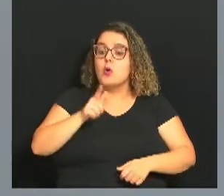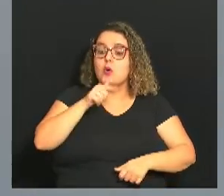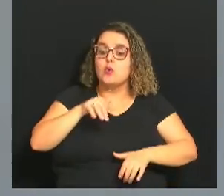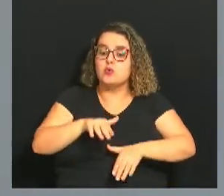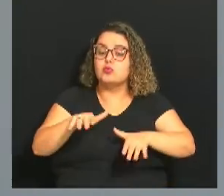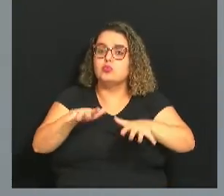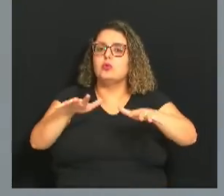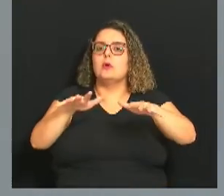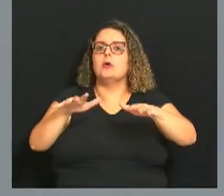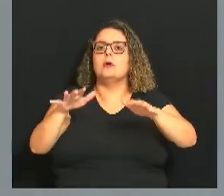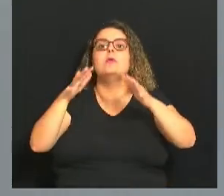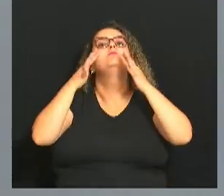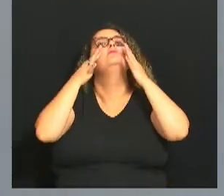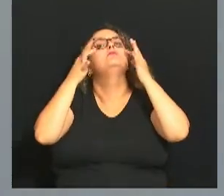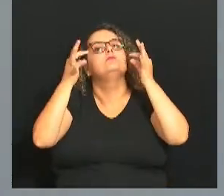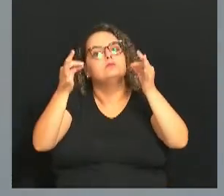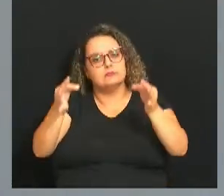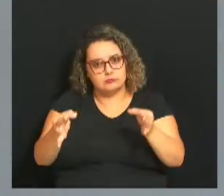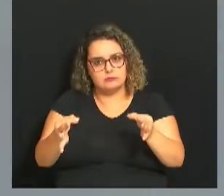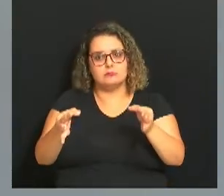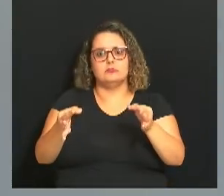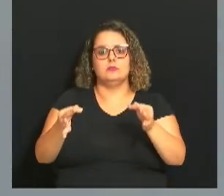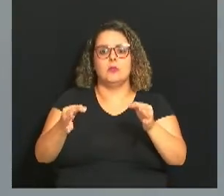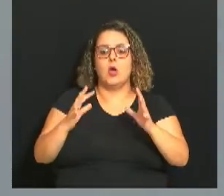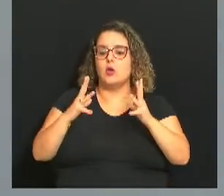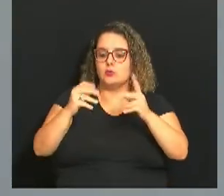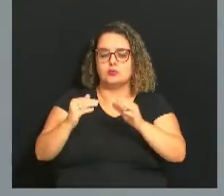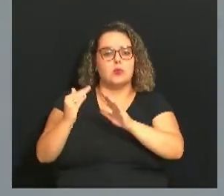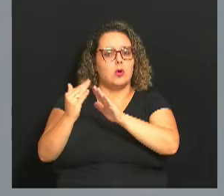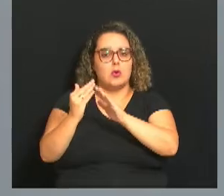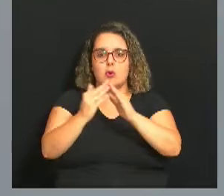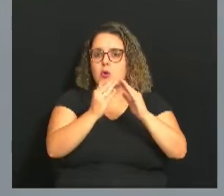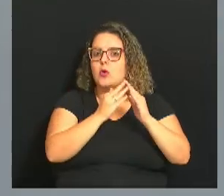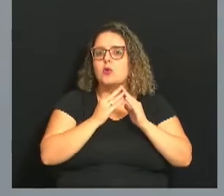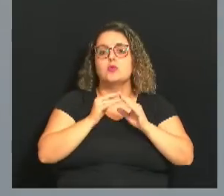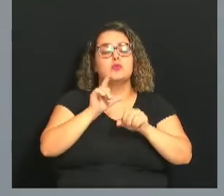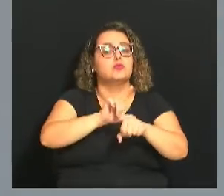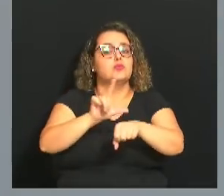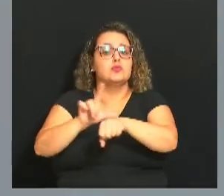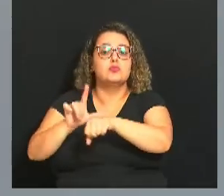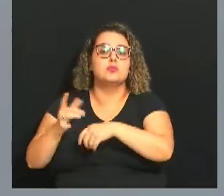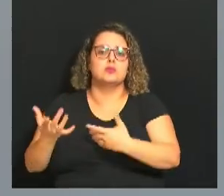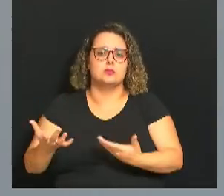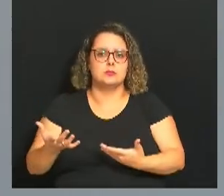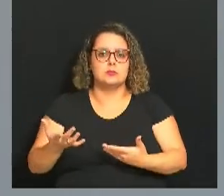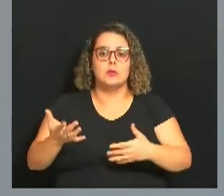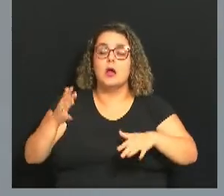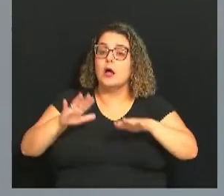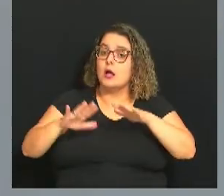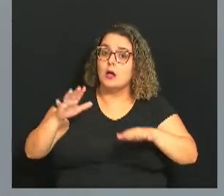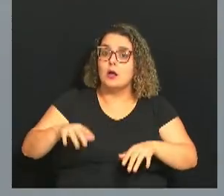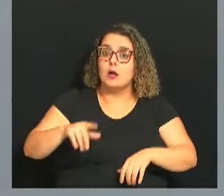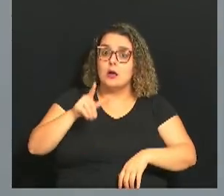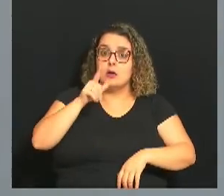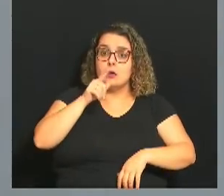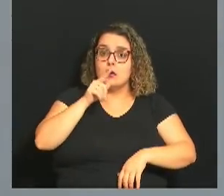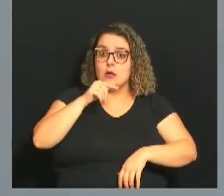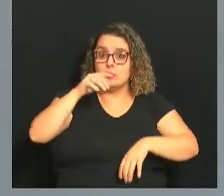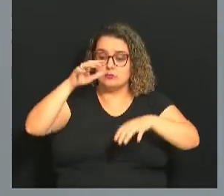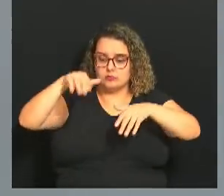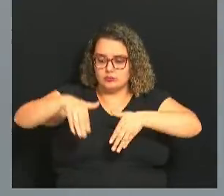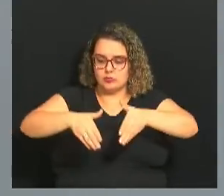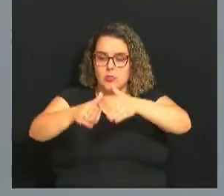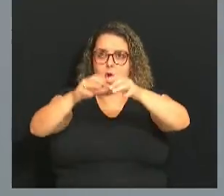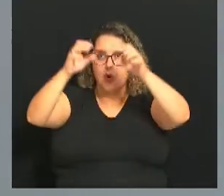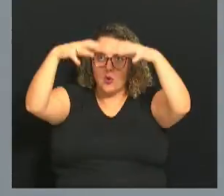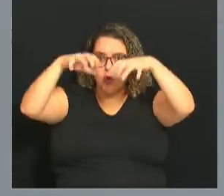já alerta os moradores, já alerta, né, aos comerciantes, porque muitas vezes a inundação ela não chega a destruir a casa,